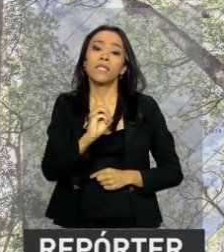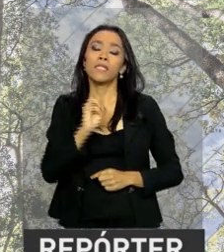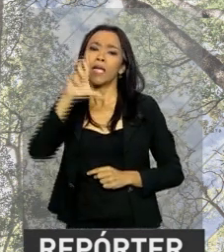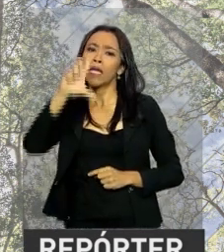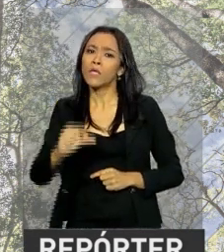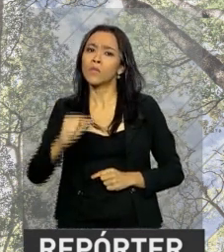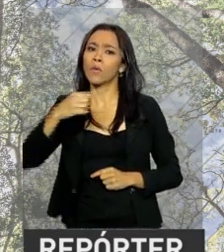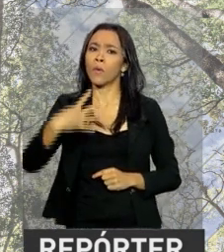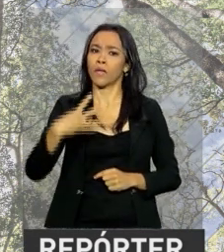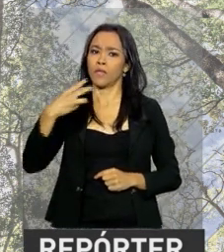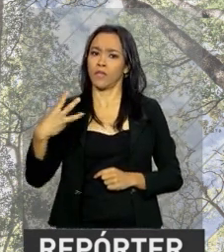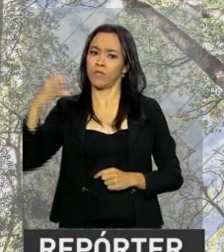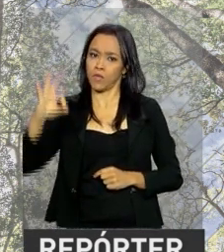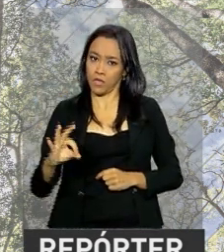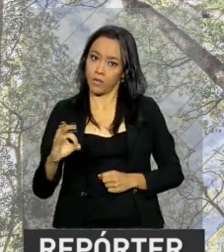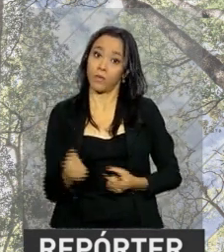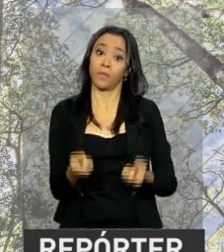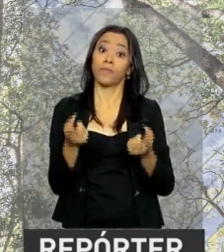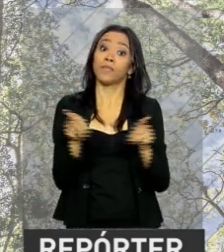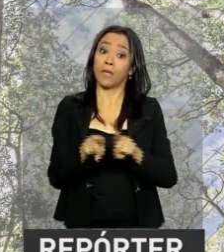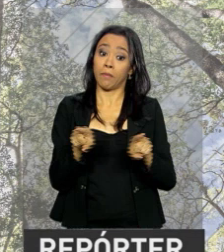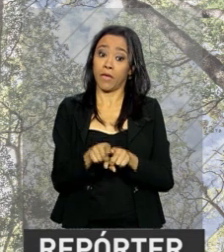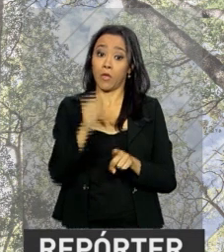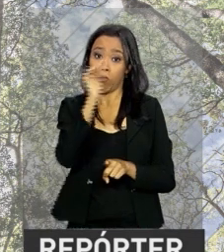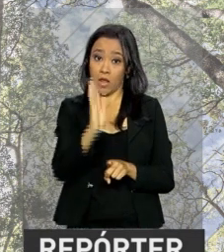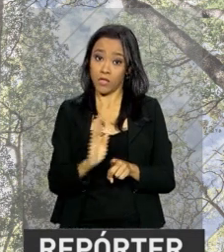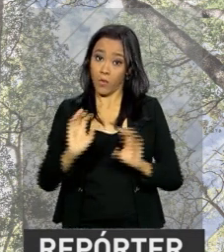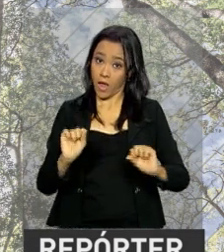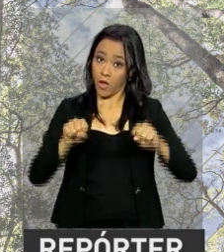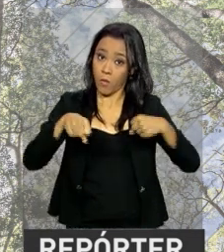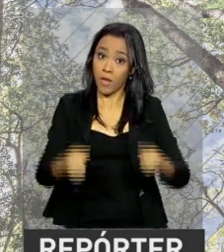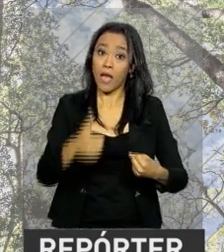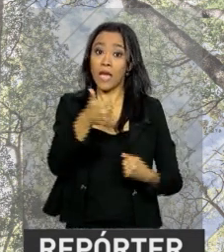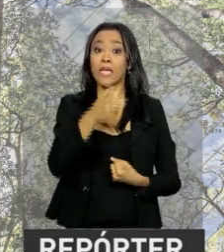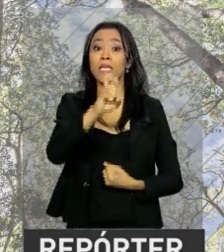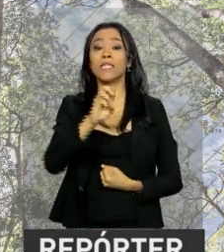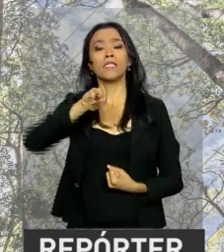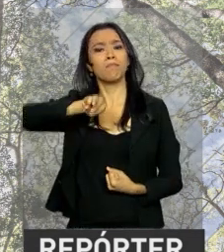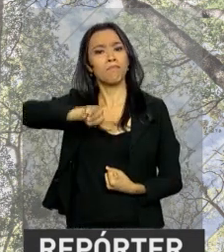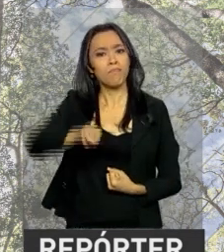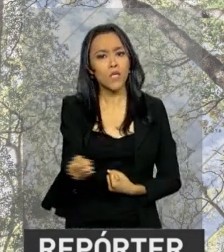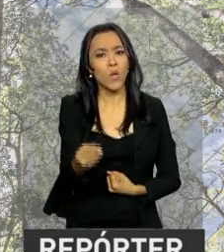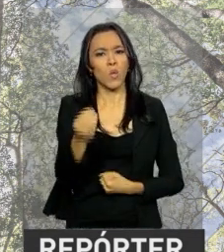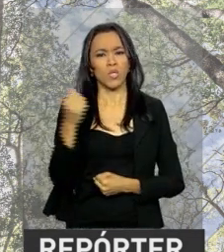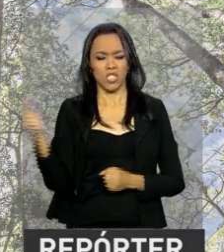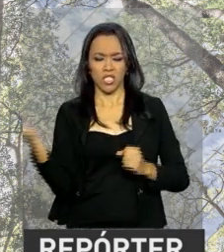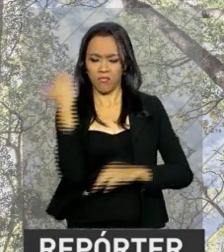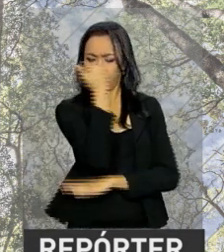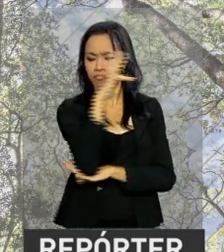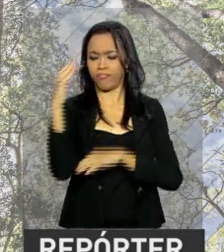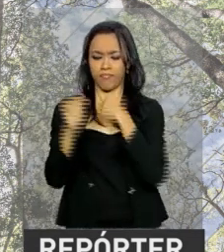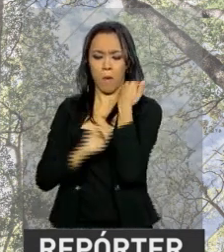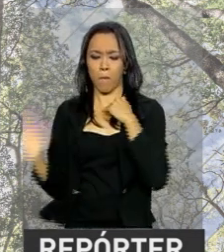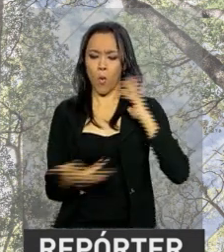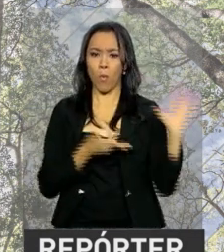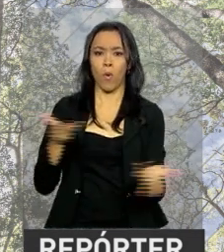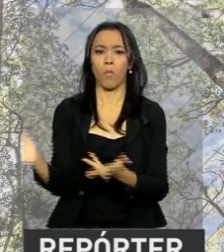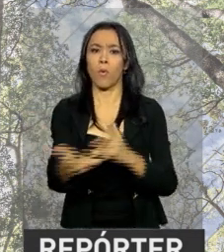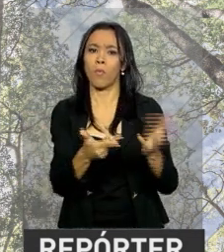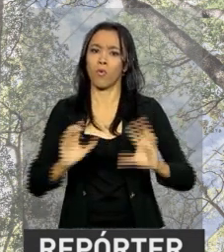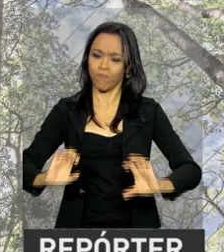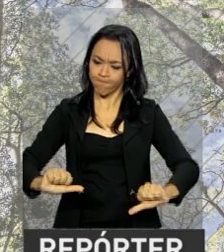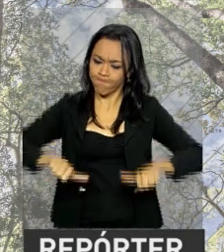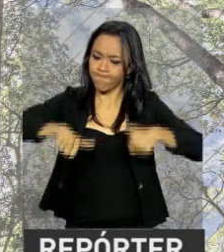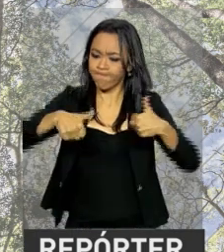chegar a 43%. Além disso, o país deve recuperar 15 milhões de hectares de pastagens degradadas e implantar o sistema